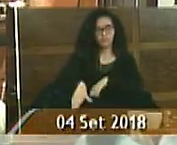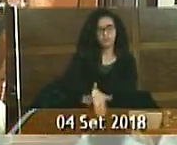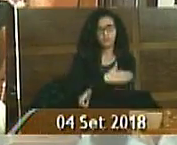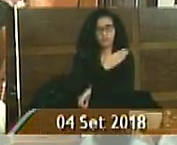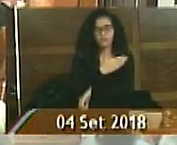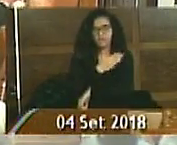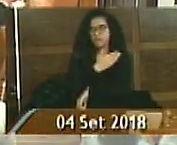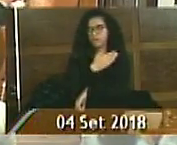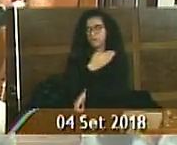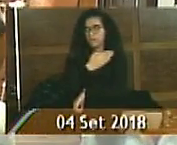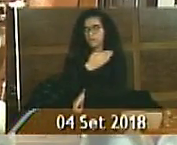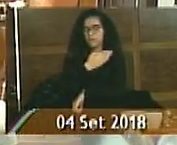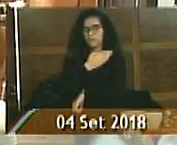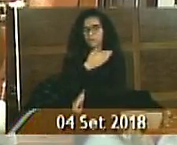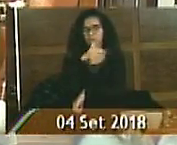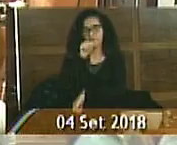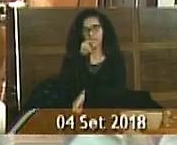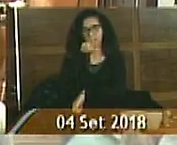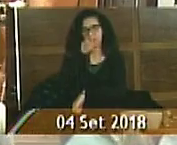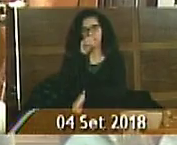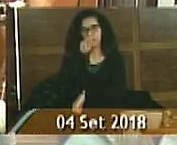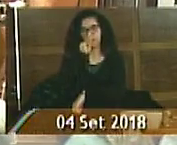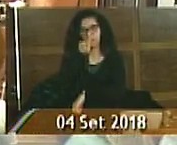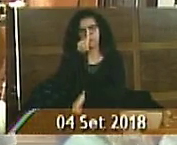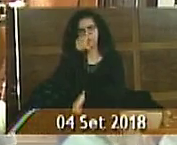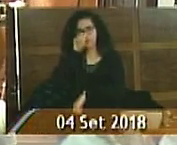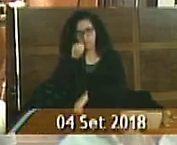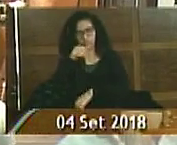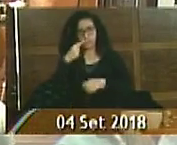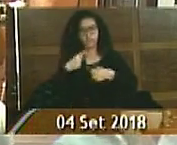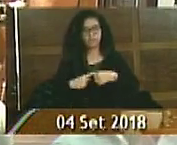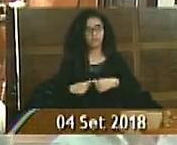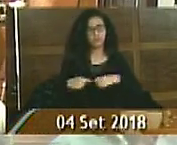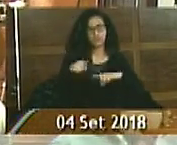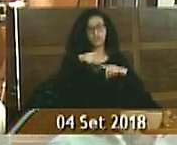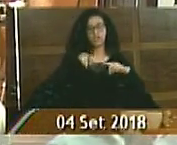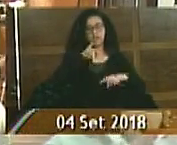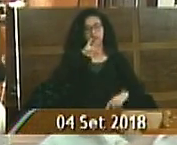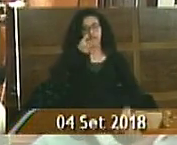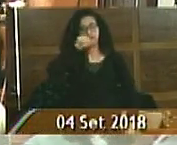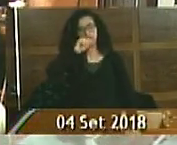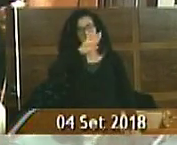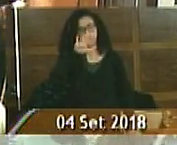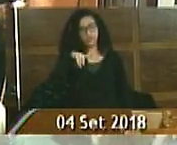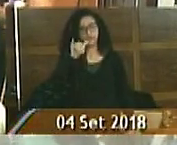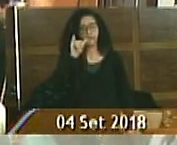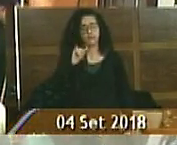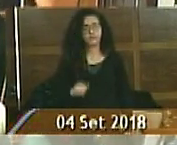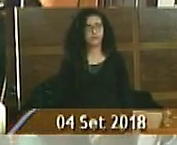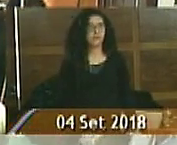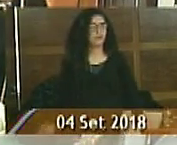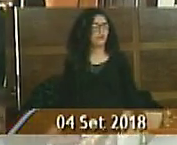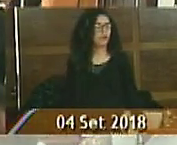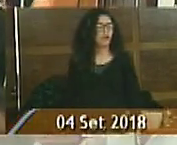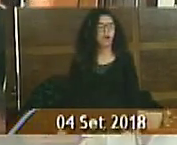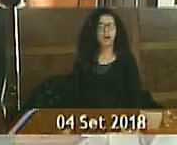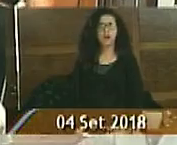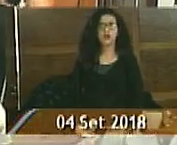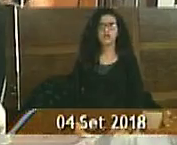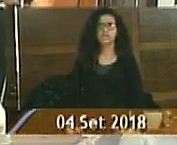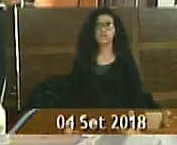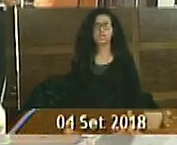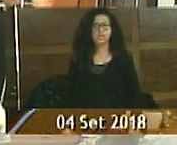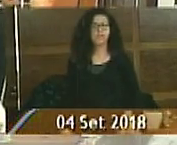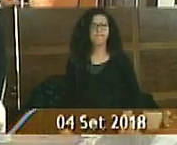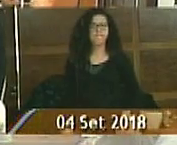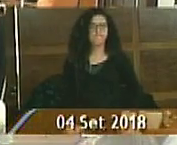localizada na rua Procurador Haroldo Fernandes Duarte, BR-101, bairro Santa Rita do Bracuí. Você viu lá, pegaram a mulher que roubaram